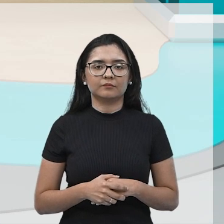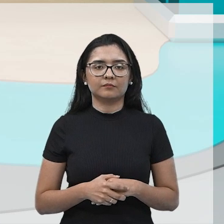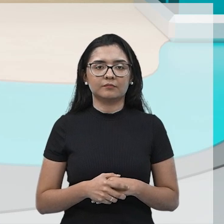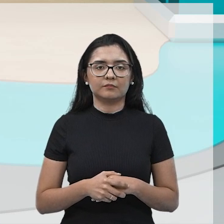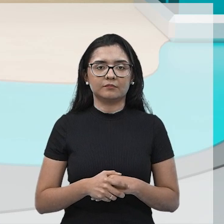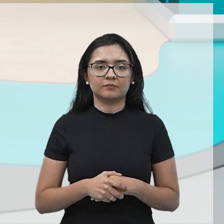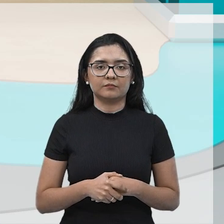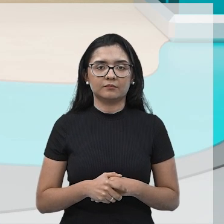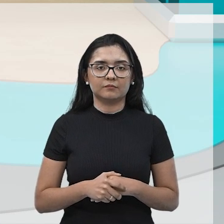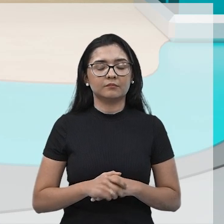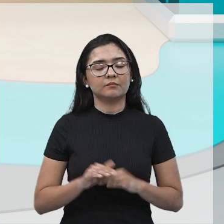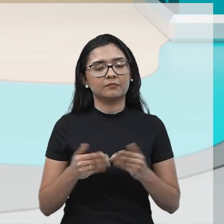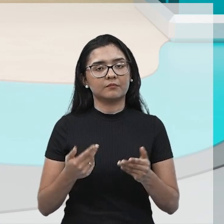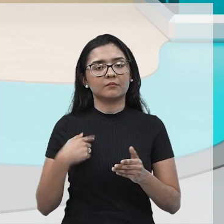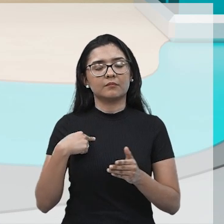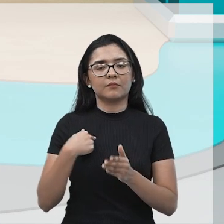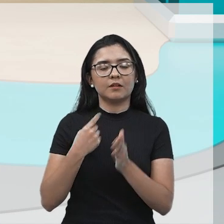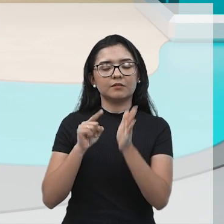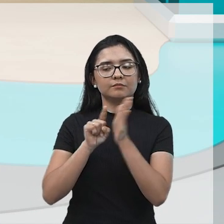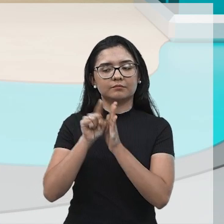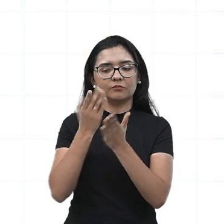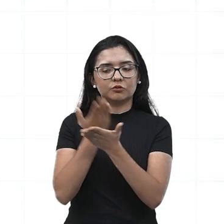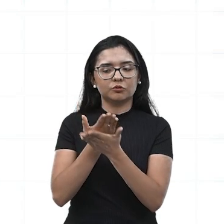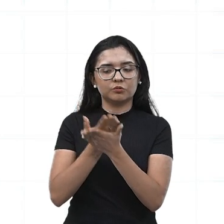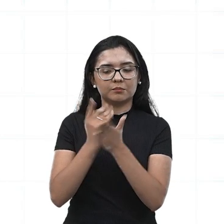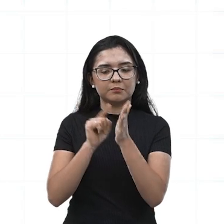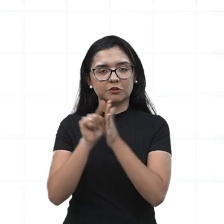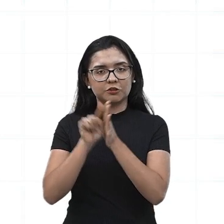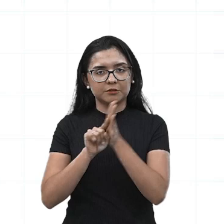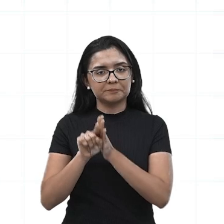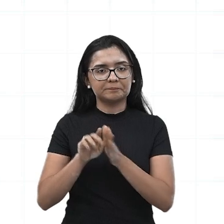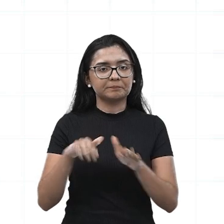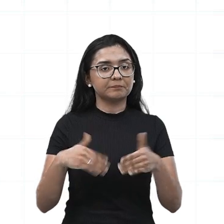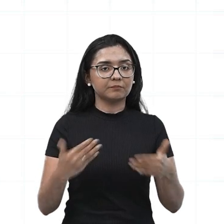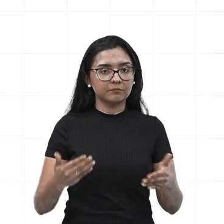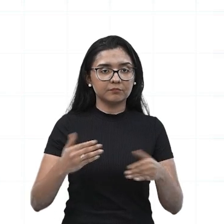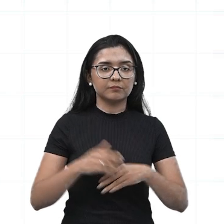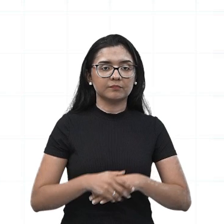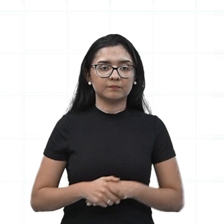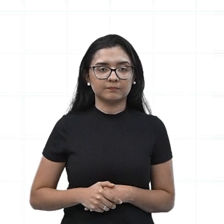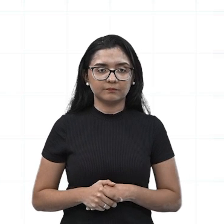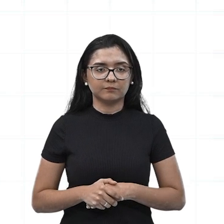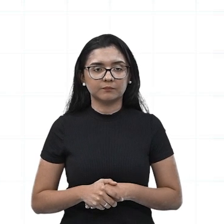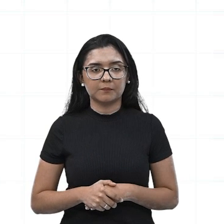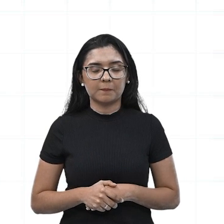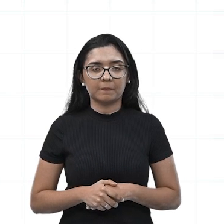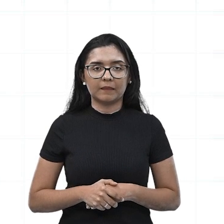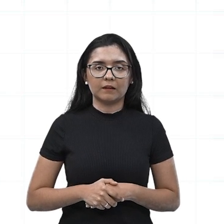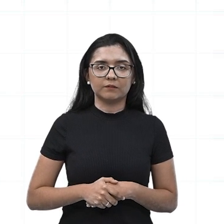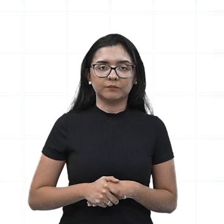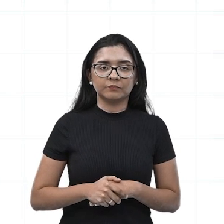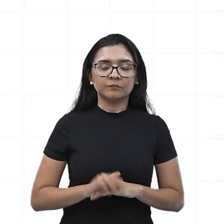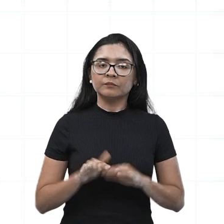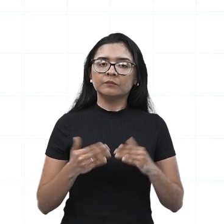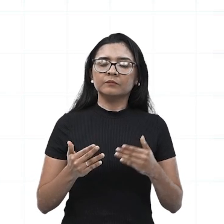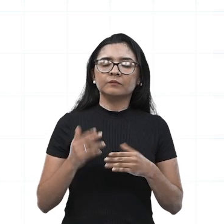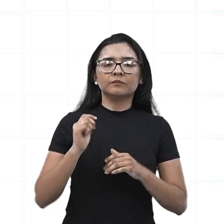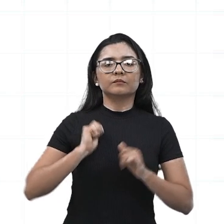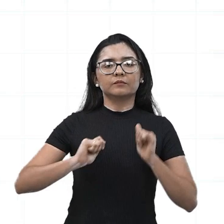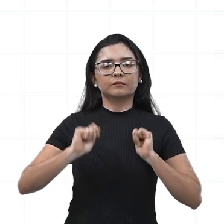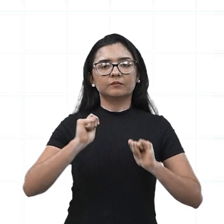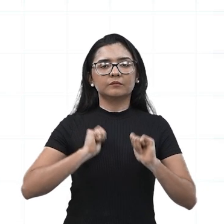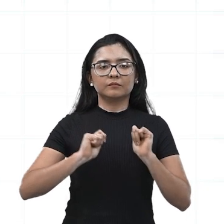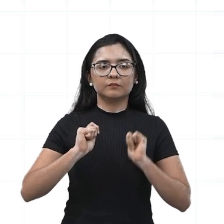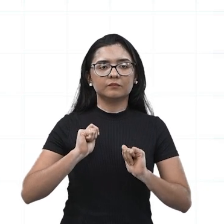possam fazer um estudo também das personagens. Então, através da atuação, os atores dão